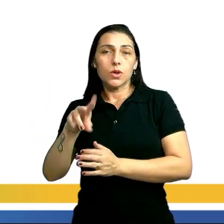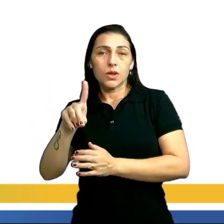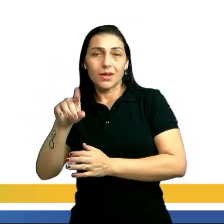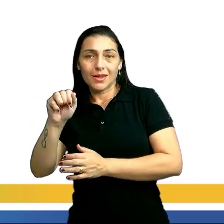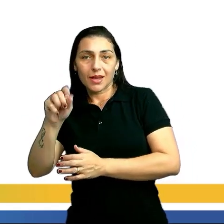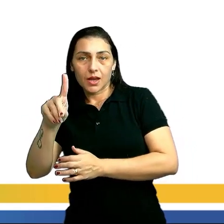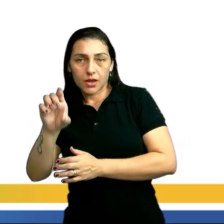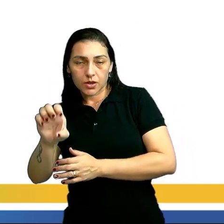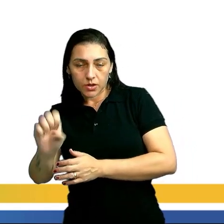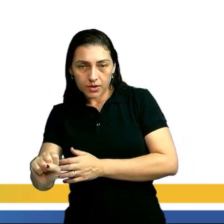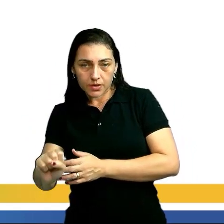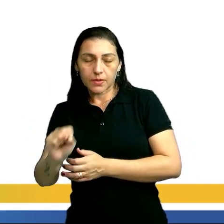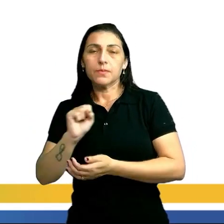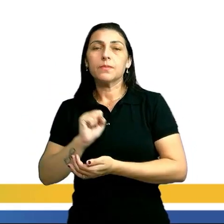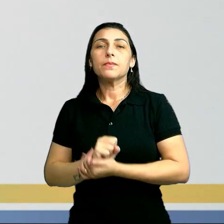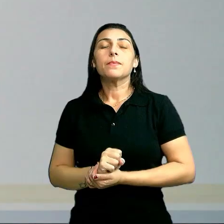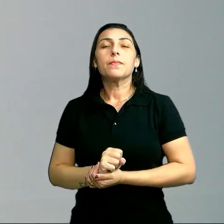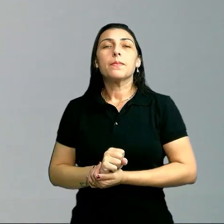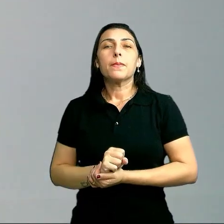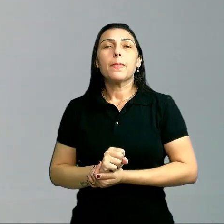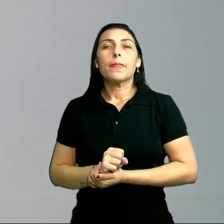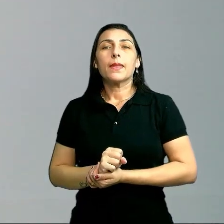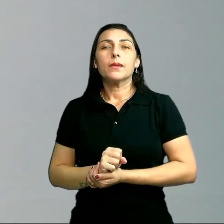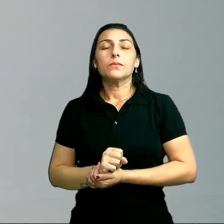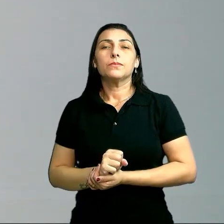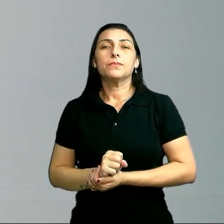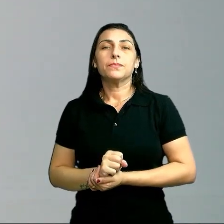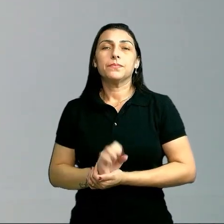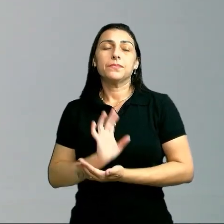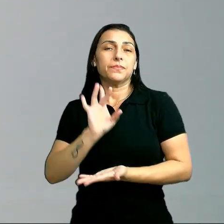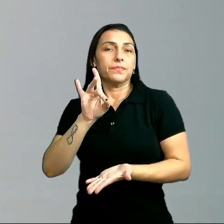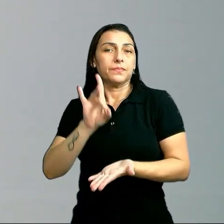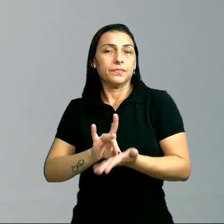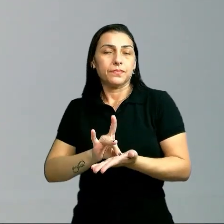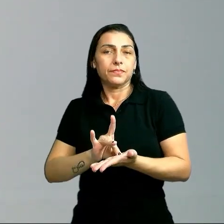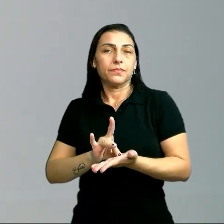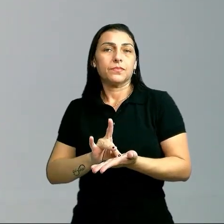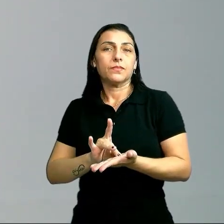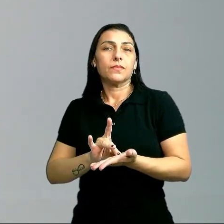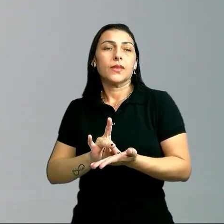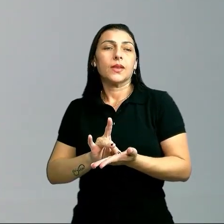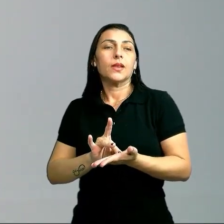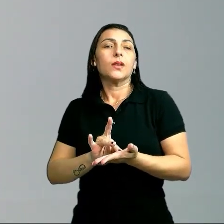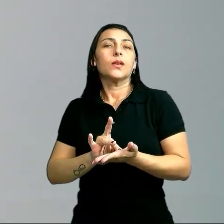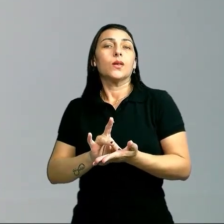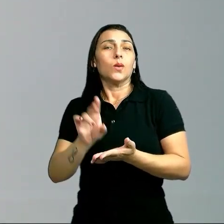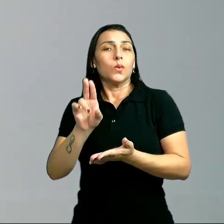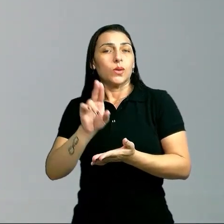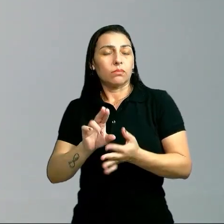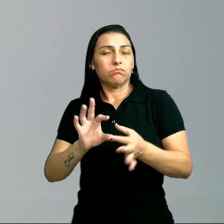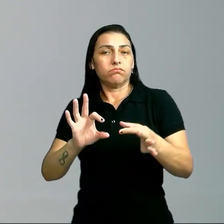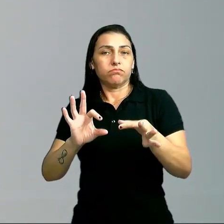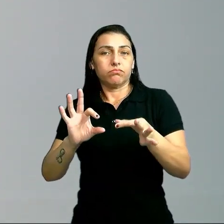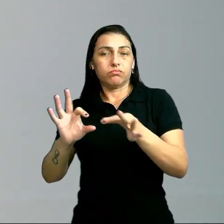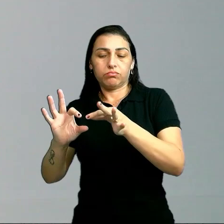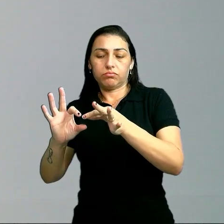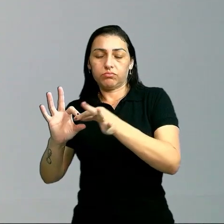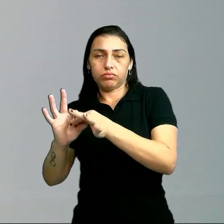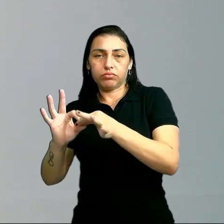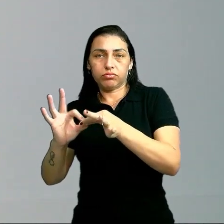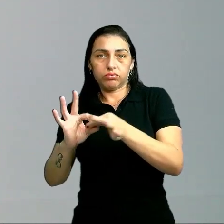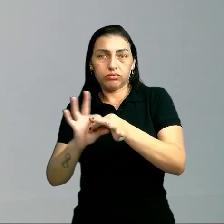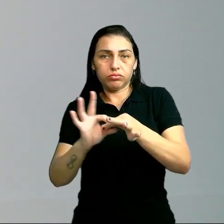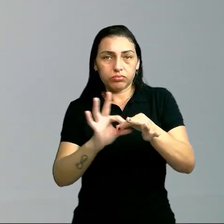Então um polímero, pessoal, ele é, na realidade, uma cadeia muito extensa